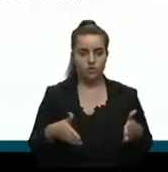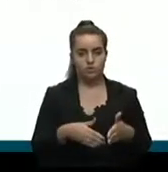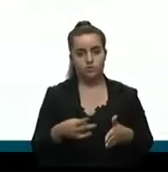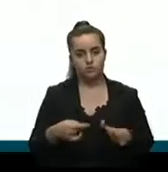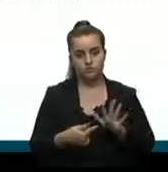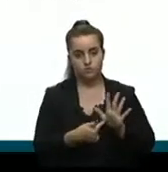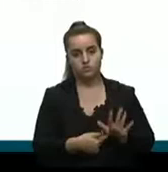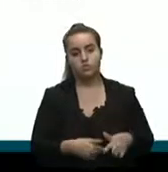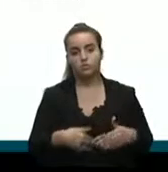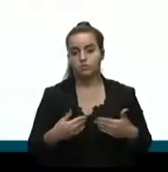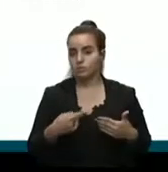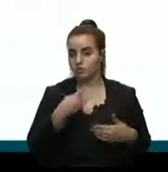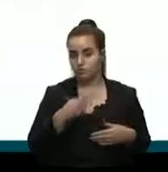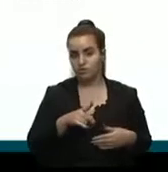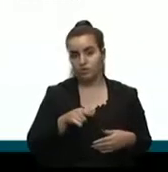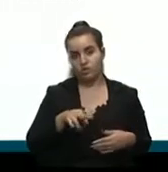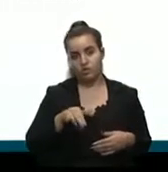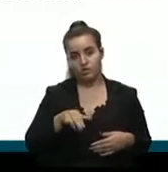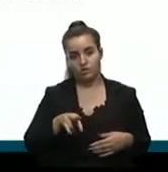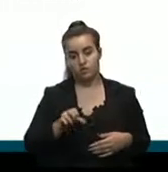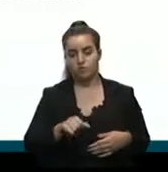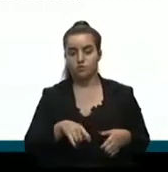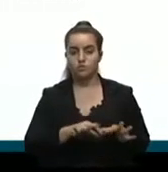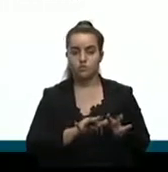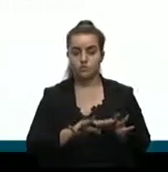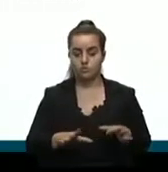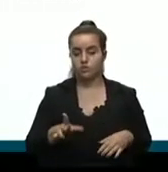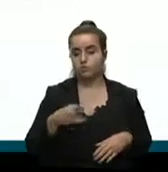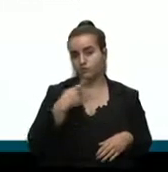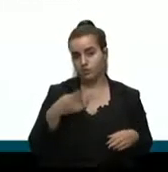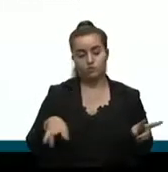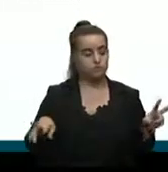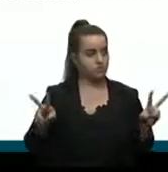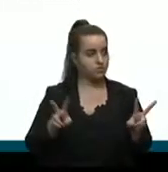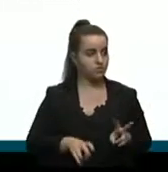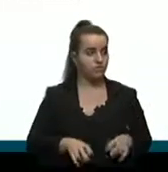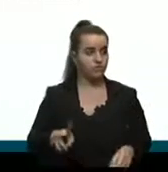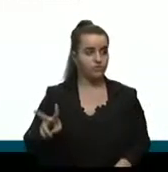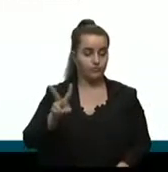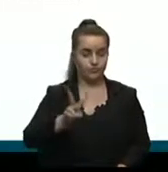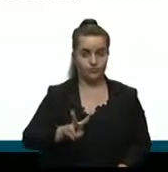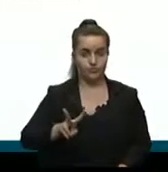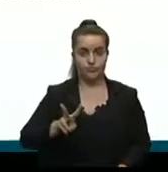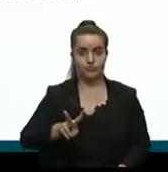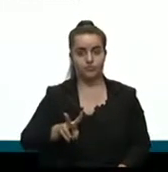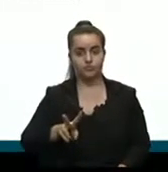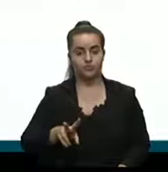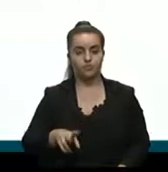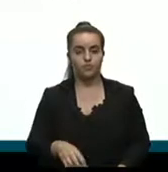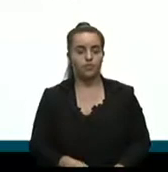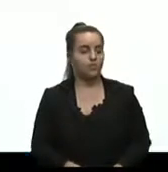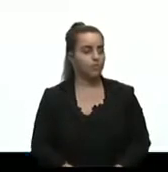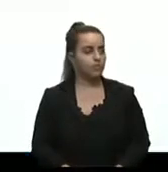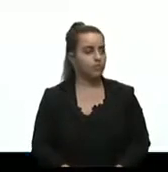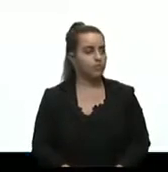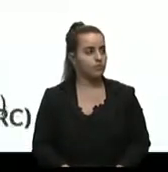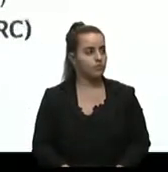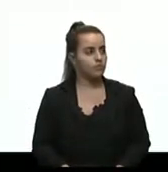amostra. Então, quando eu falar em graus de liberdade, estarei me referindo ao V e vice-versa.